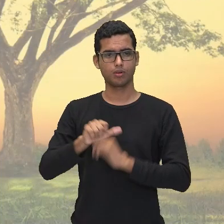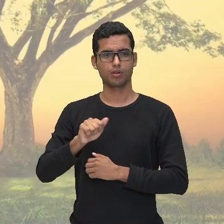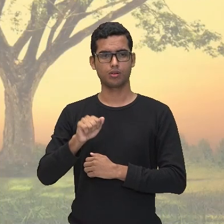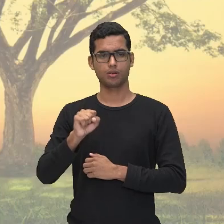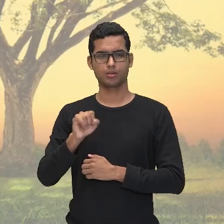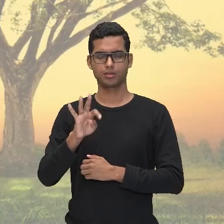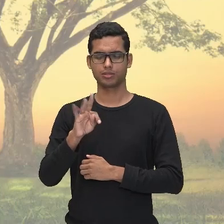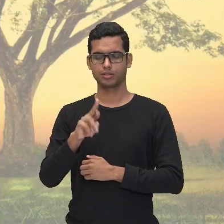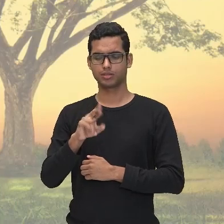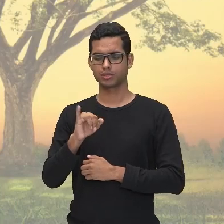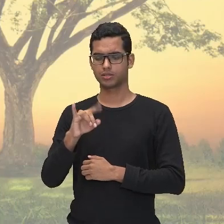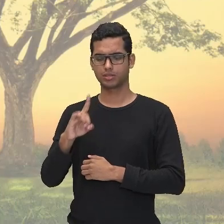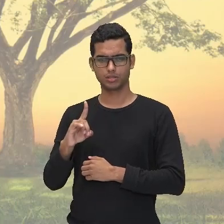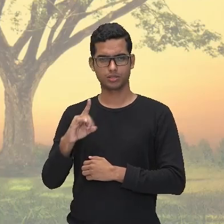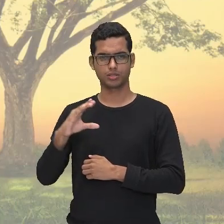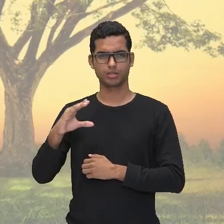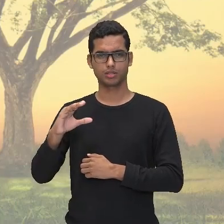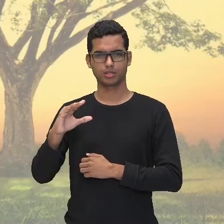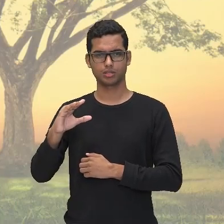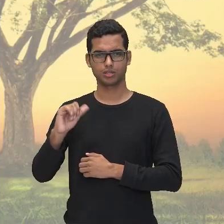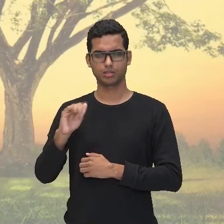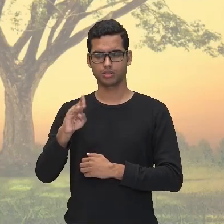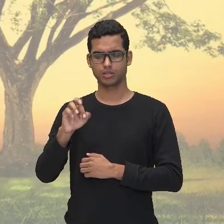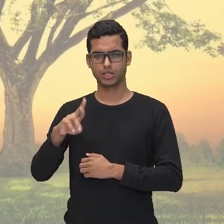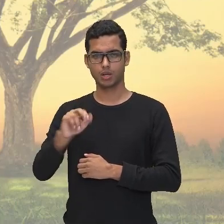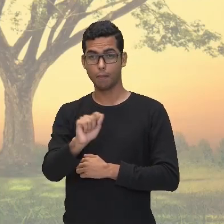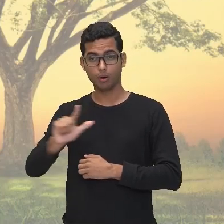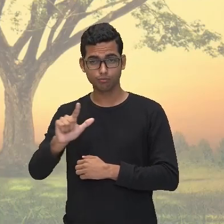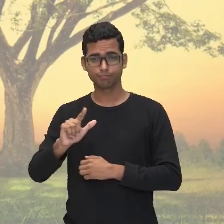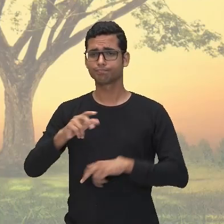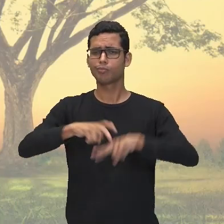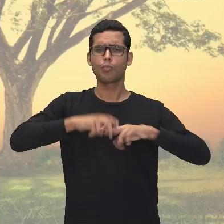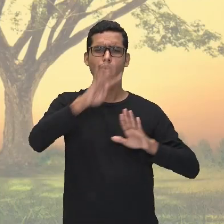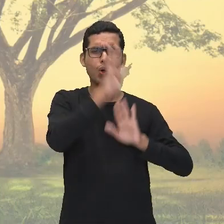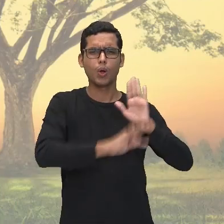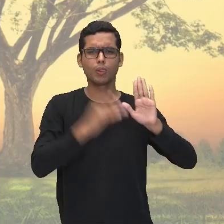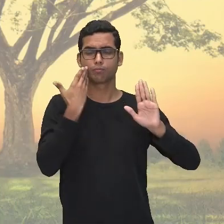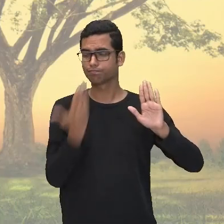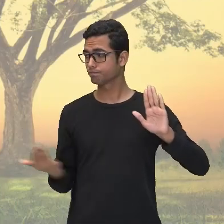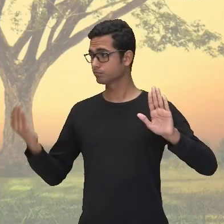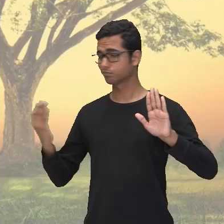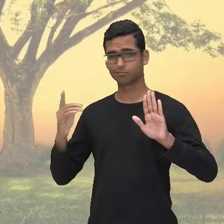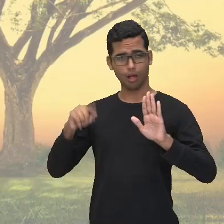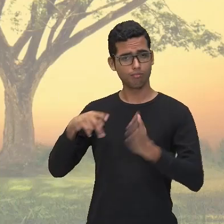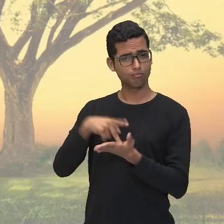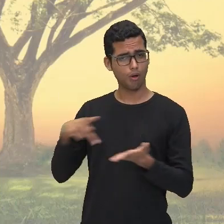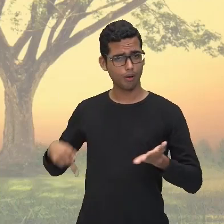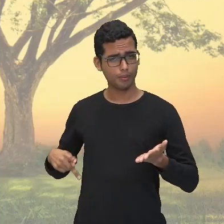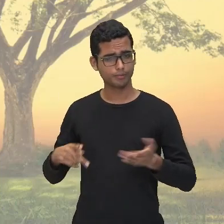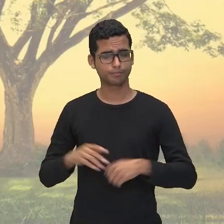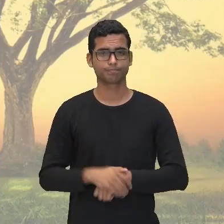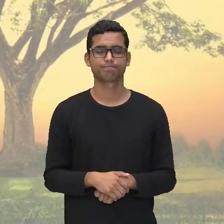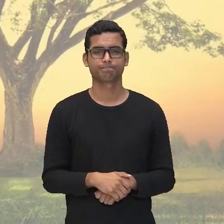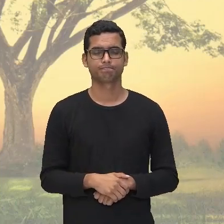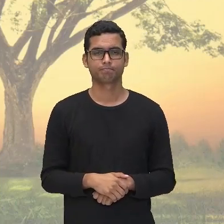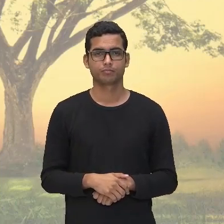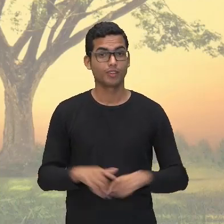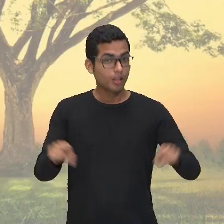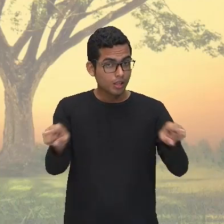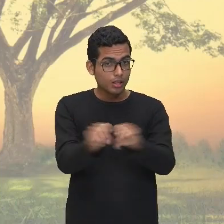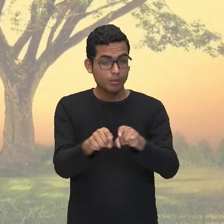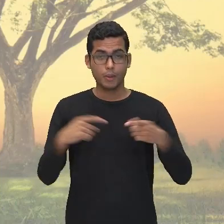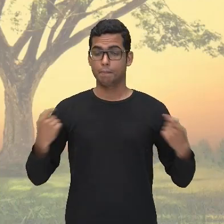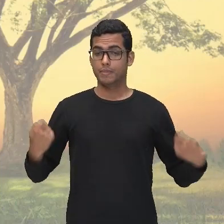Cabral. Por que que esse texto aqui é um poema? E antes de mais nada, também é